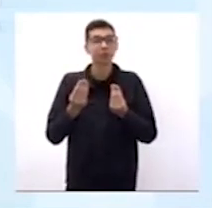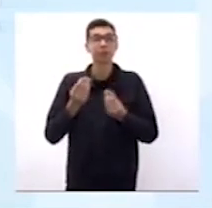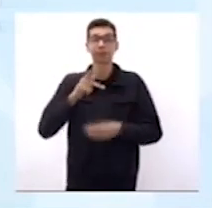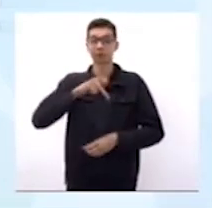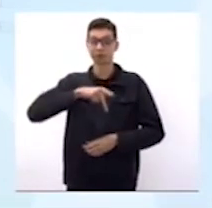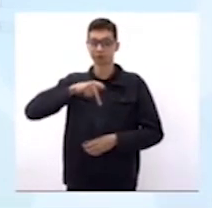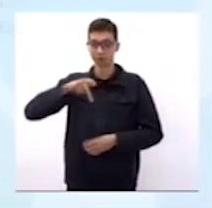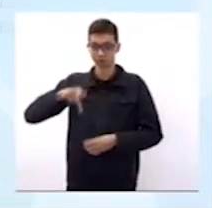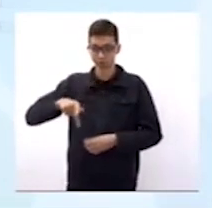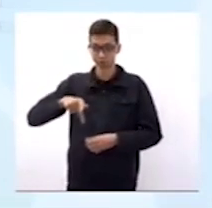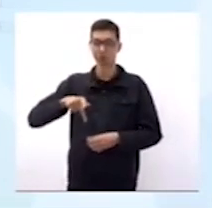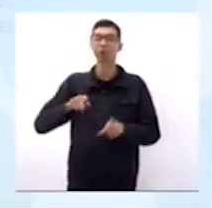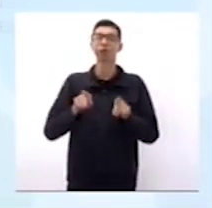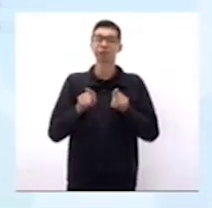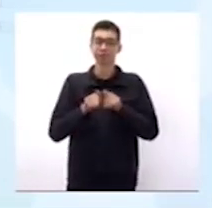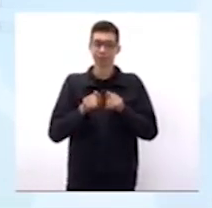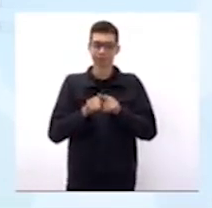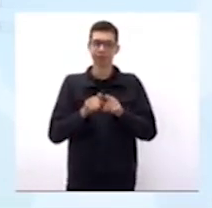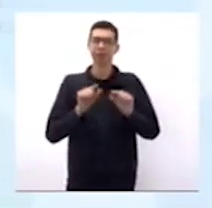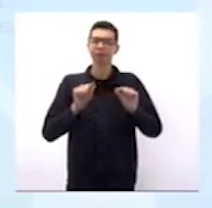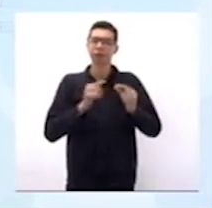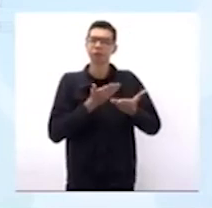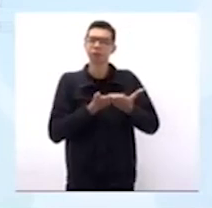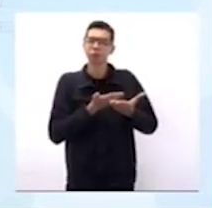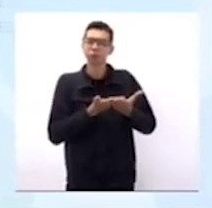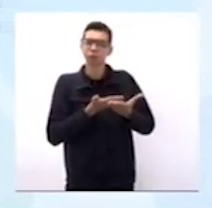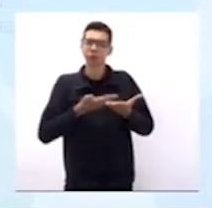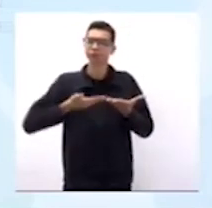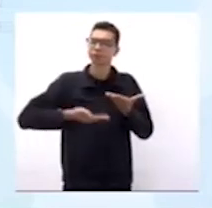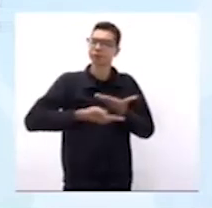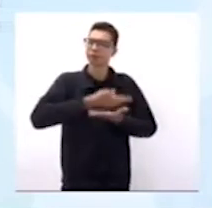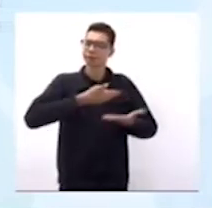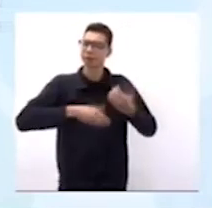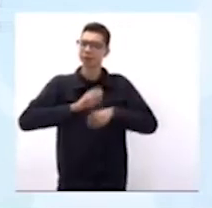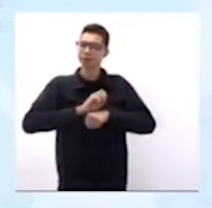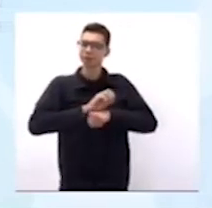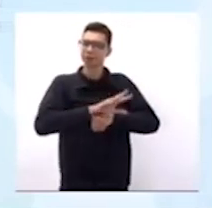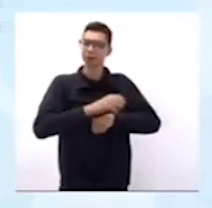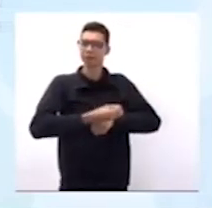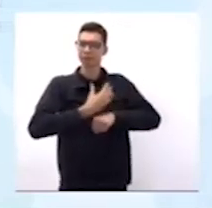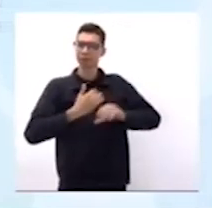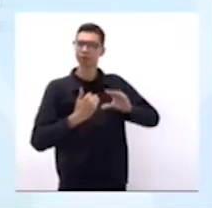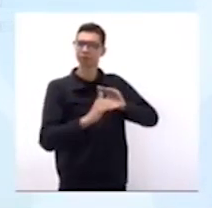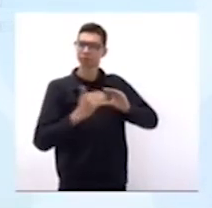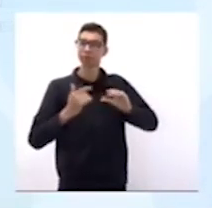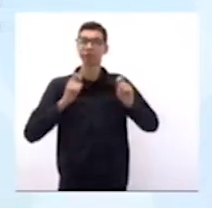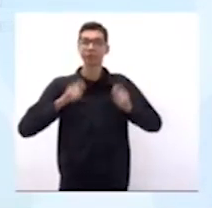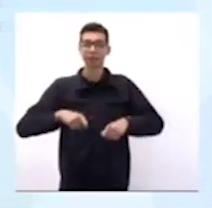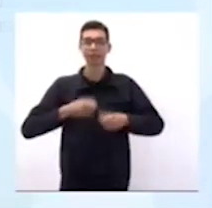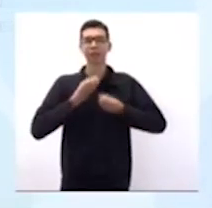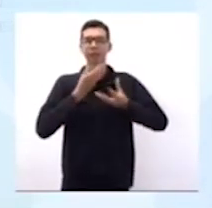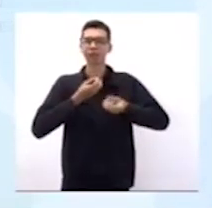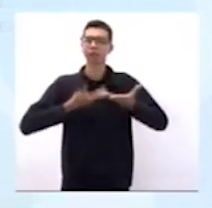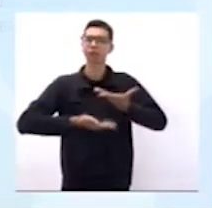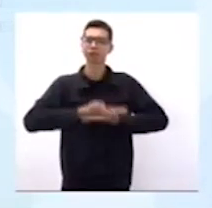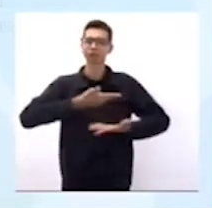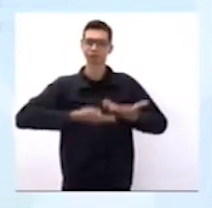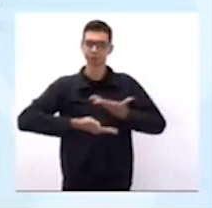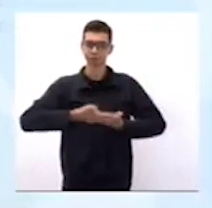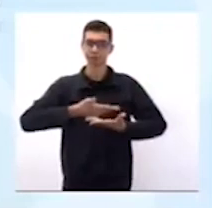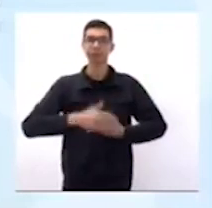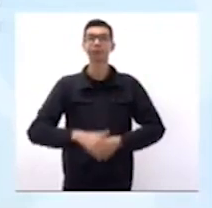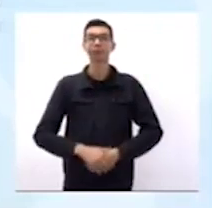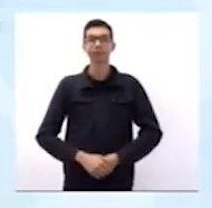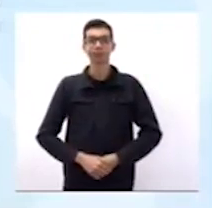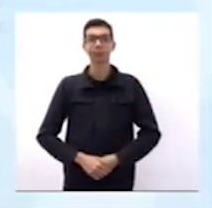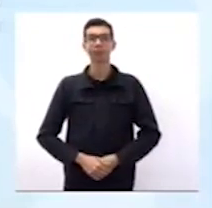e os estudantes, como a troca de mensagens e a publicação de informações, valorizando dessa forma o